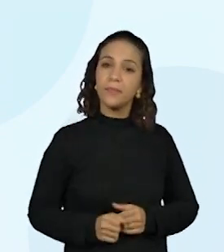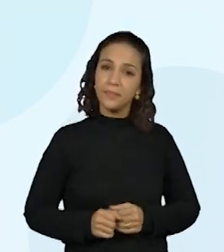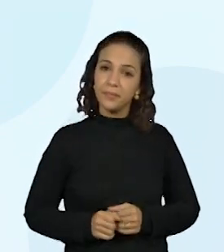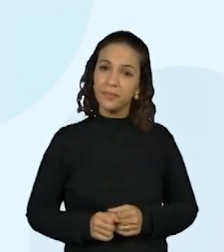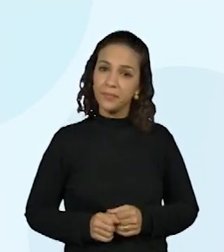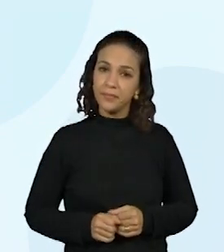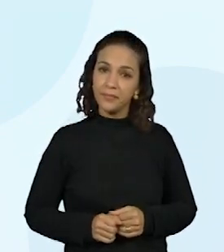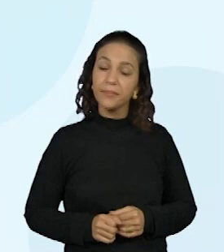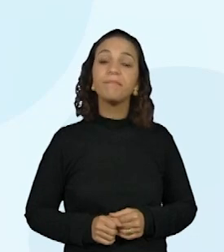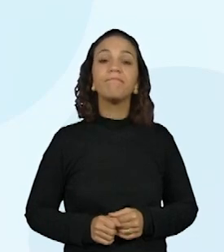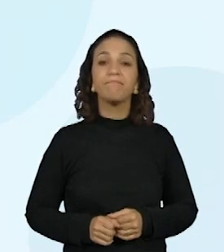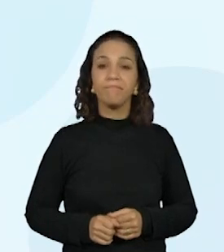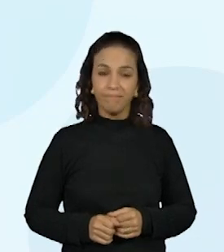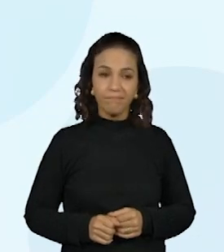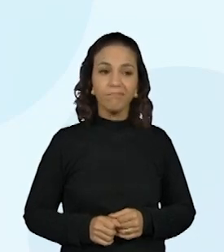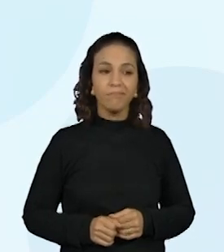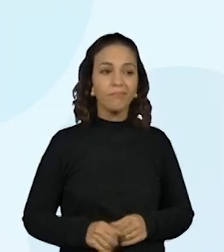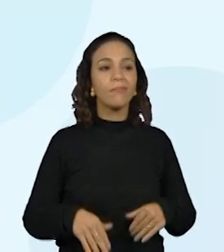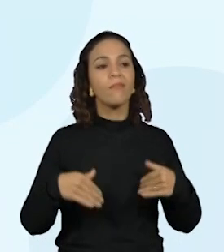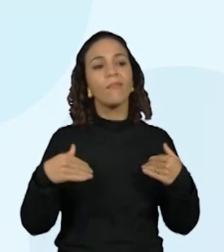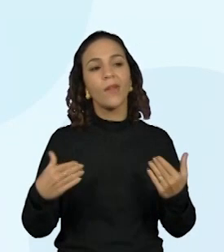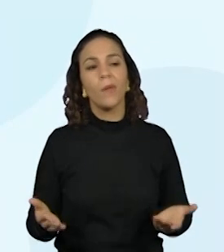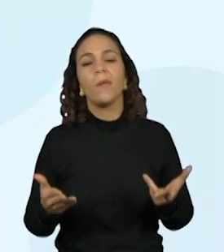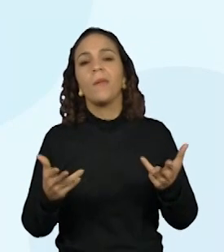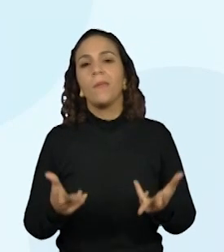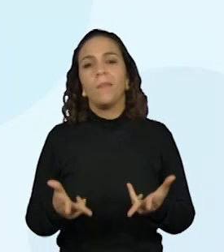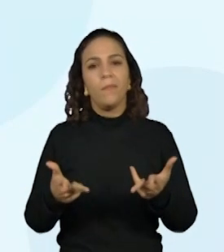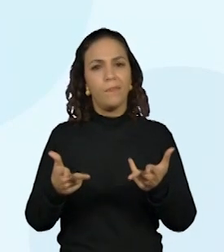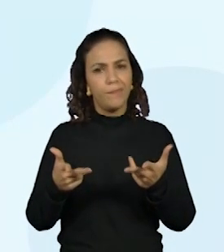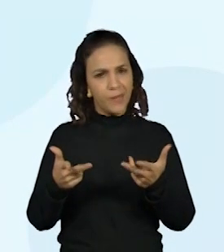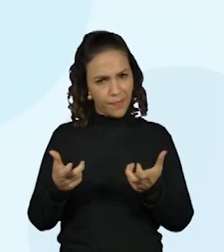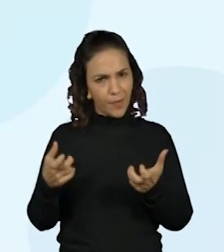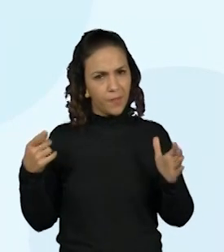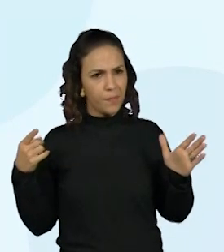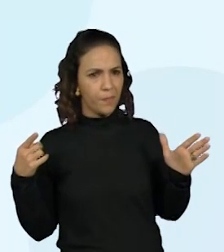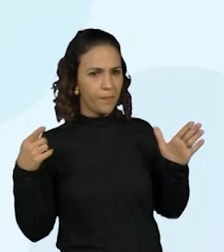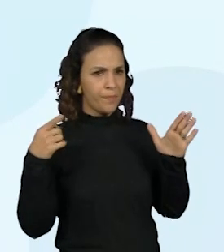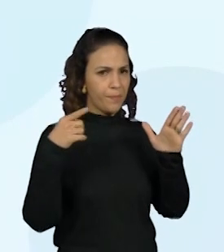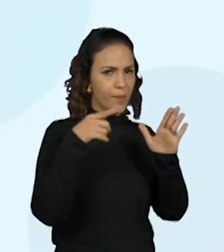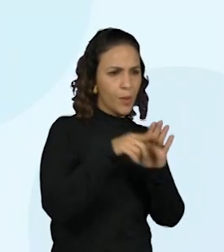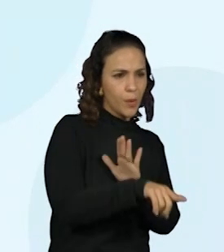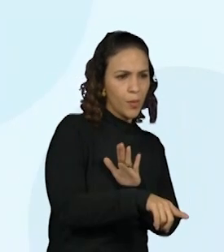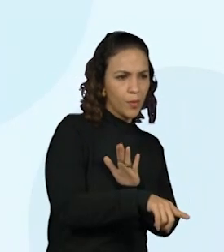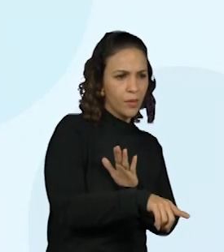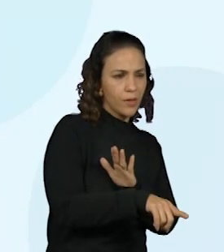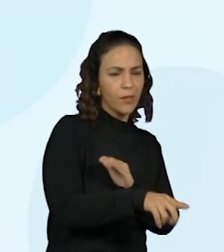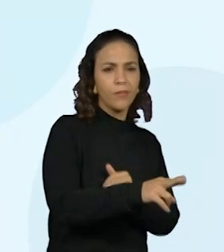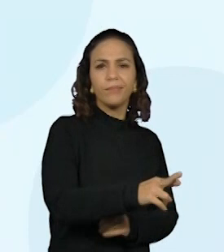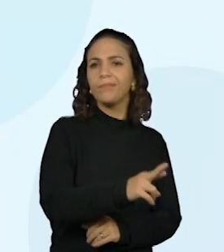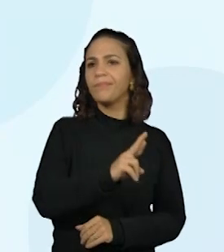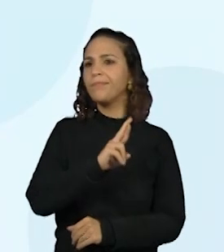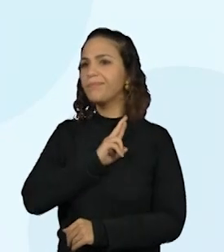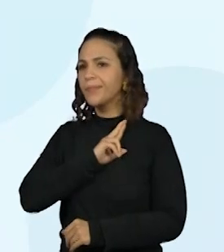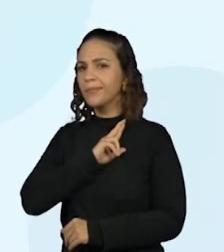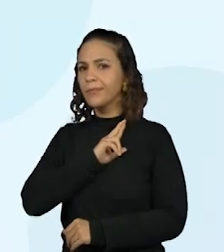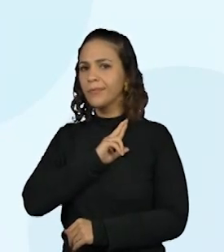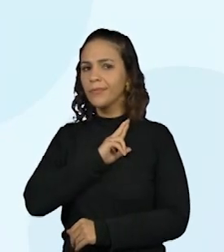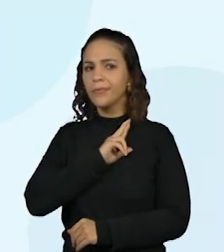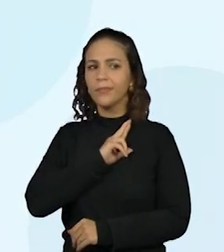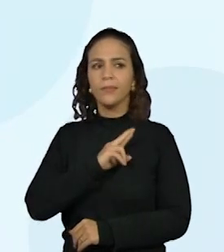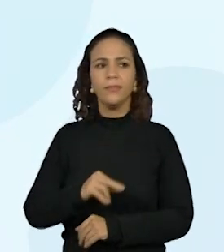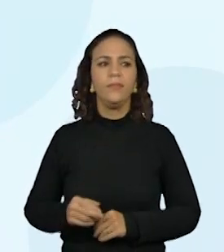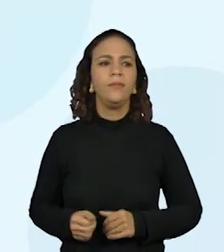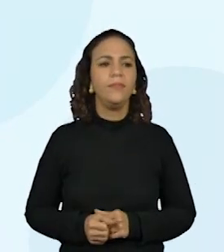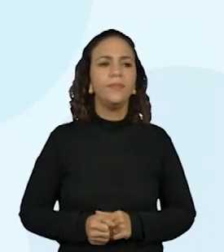percebeu, na resposta para essa primeira pergunta, por que vocês escolheram o Brasil? A